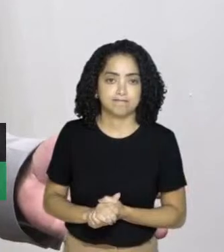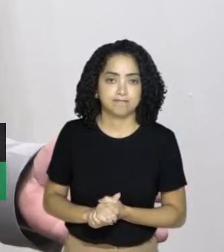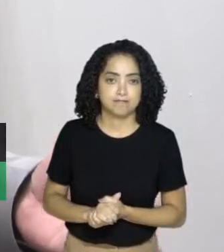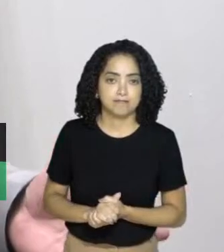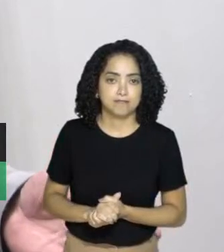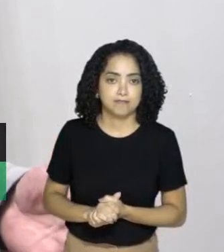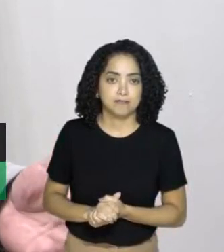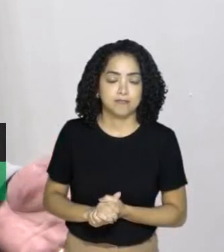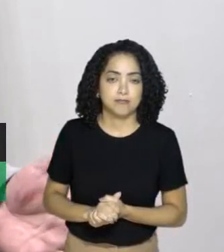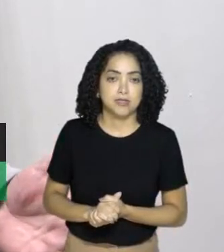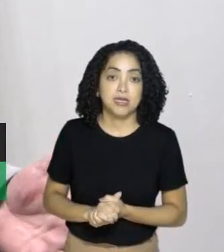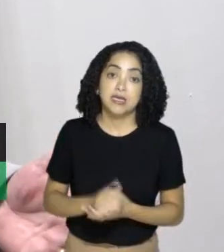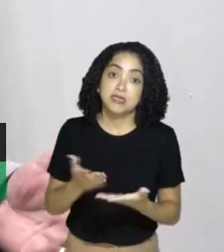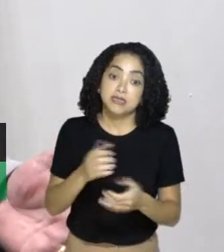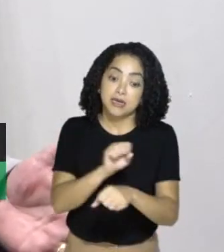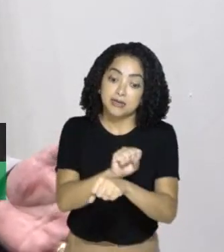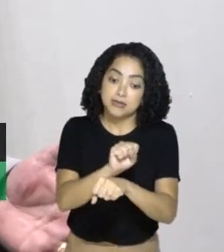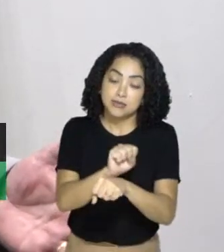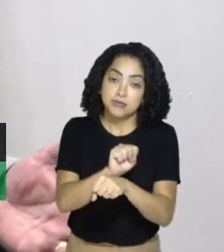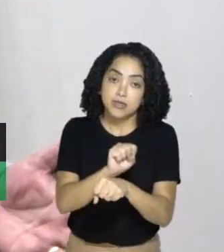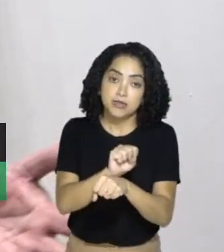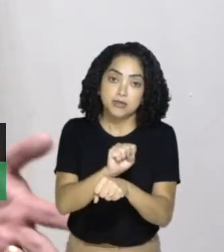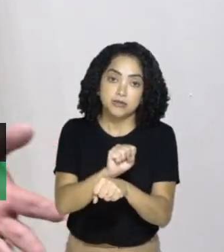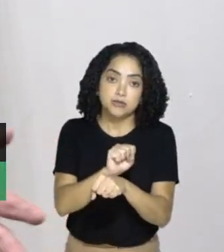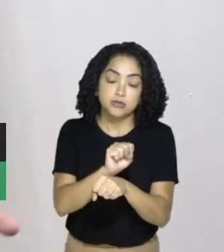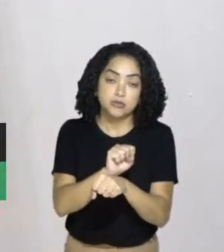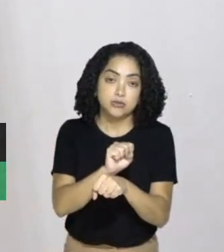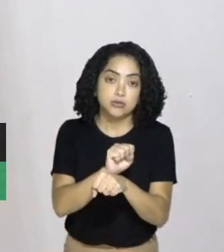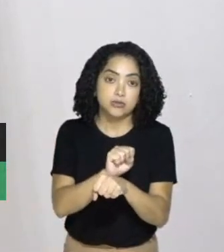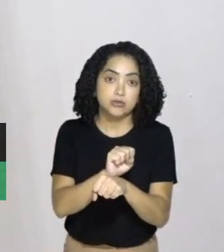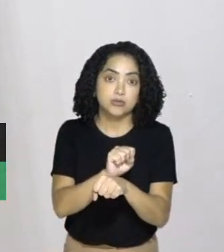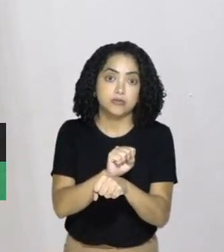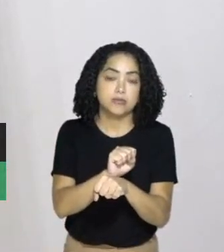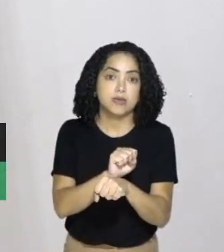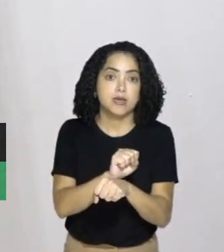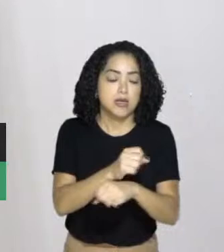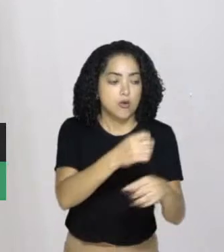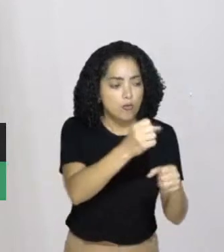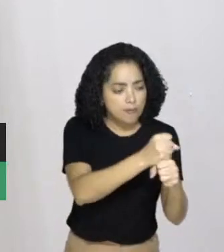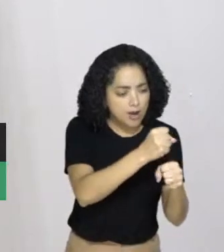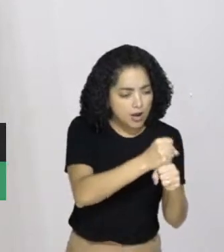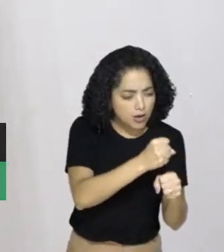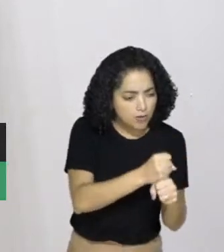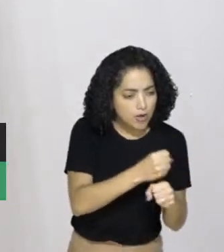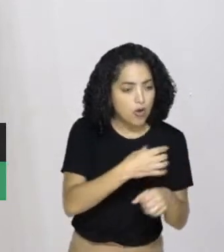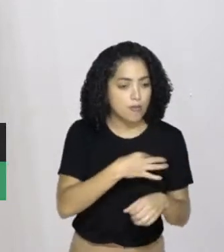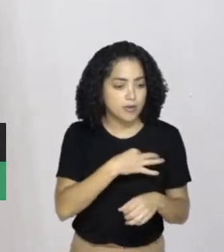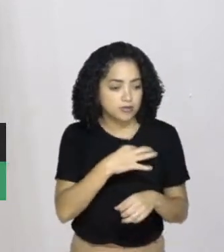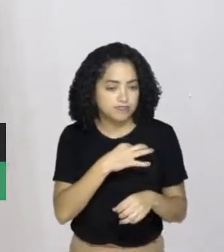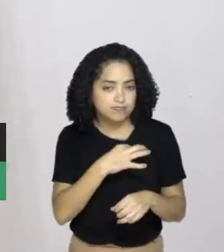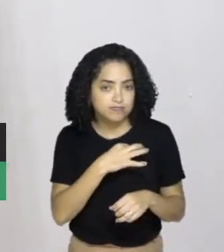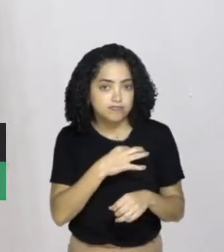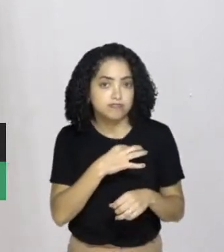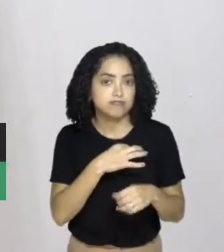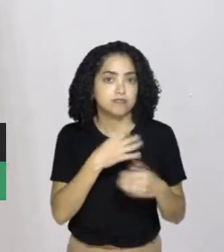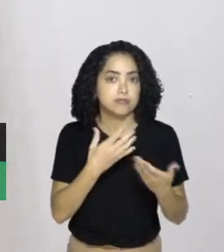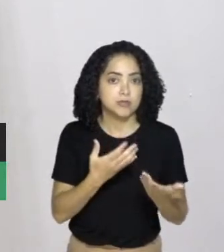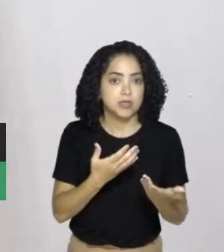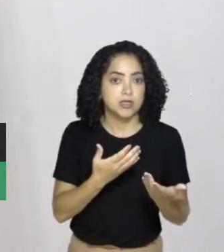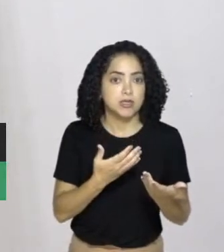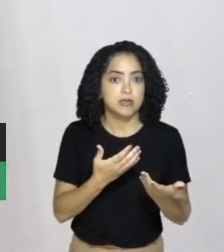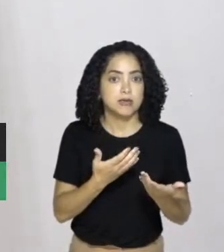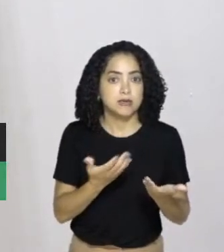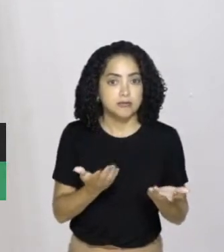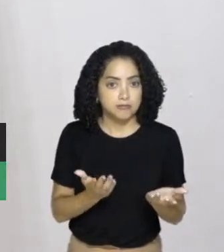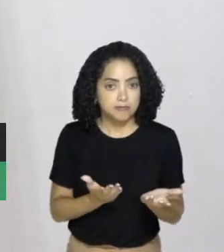Está ali esperando que alguém faça uma obra de voluntariado para fazer um seio feito